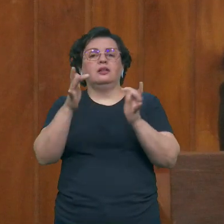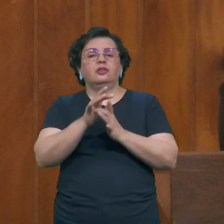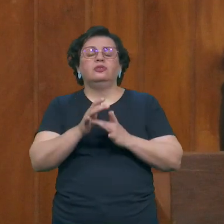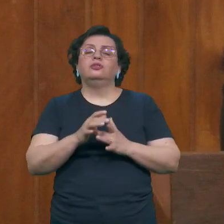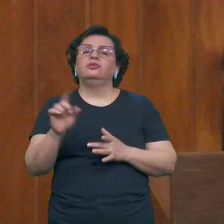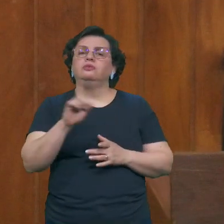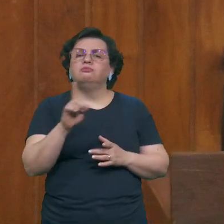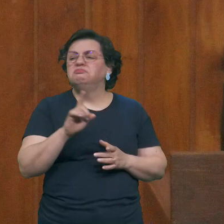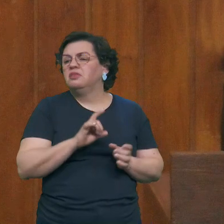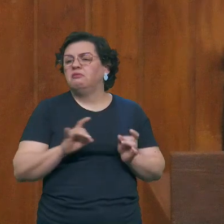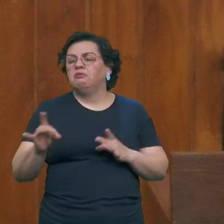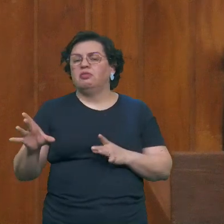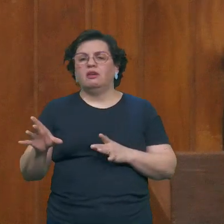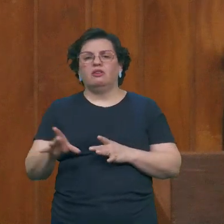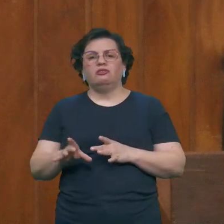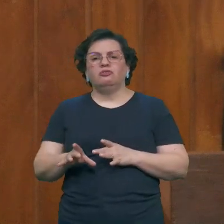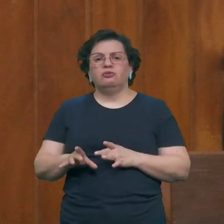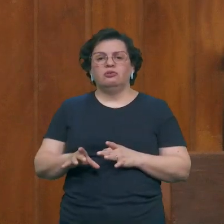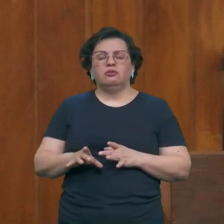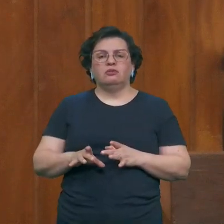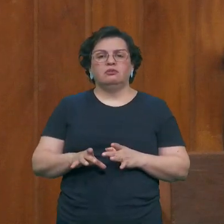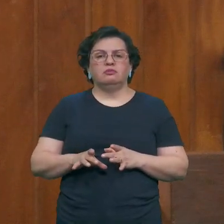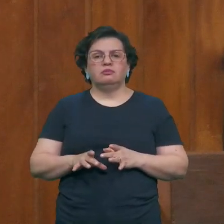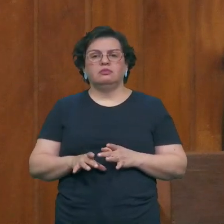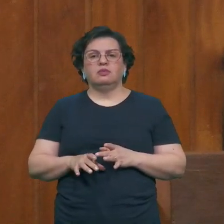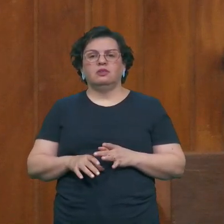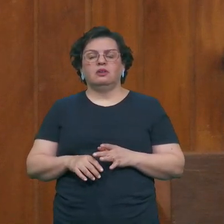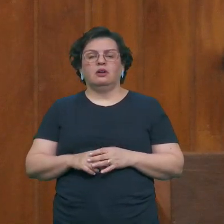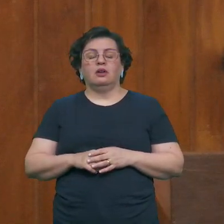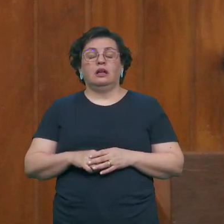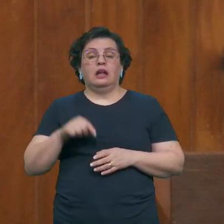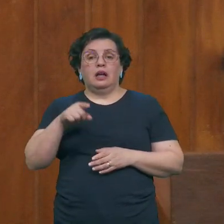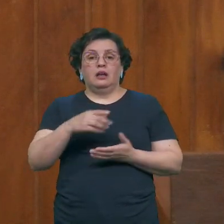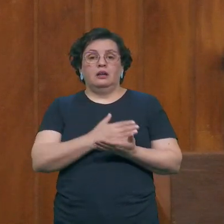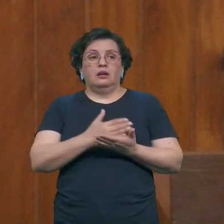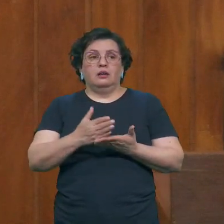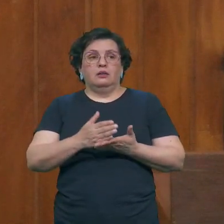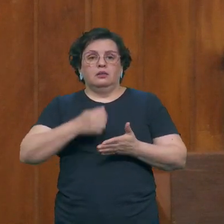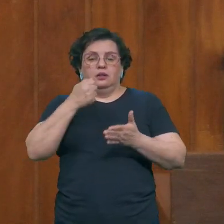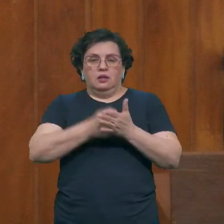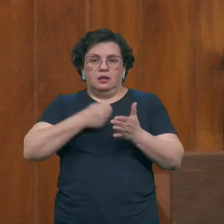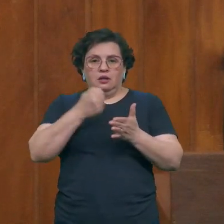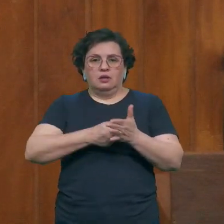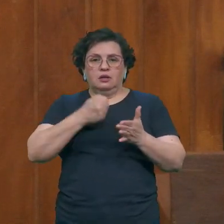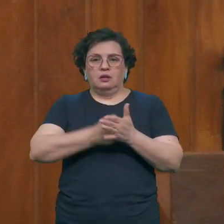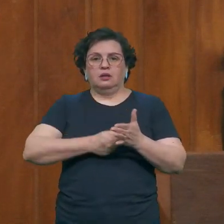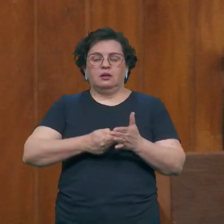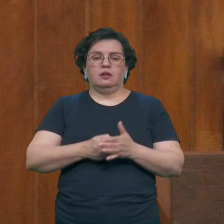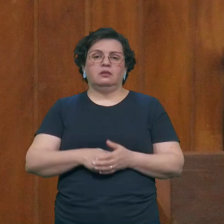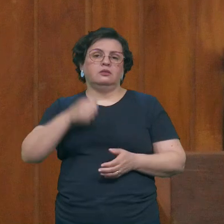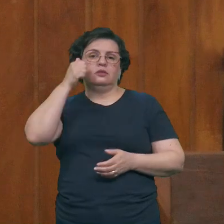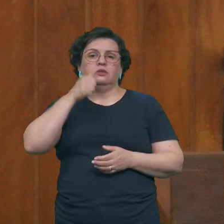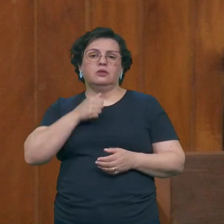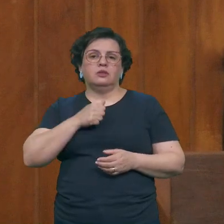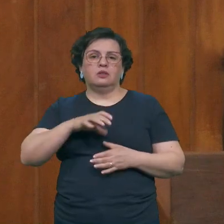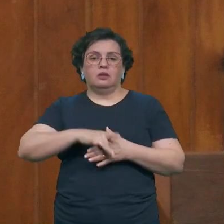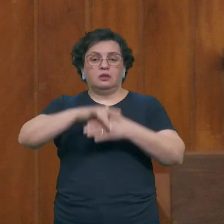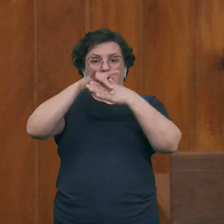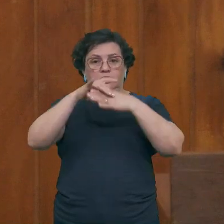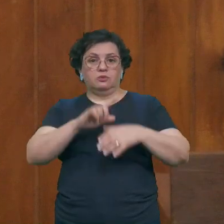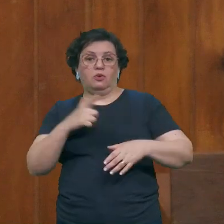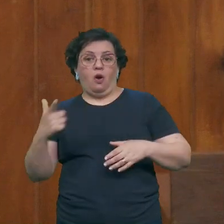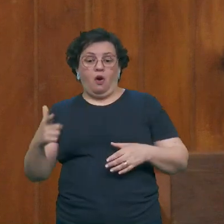não deixou que condenassem. Ali nascia a luta de uma mulher, liderança, que vem para outros campos